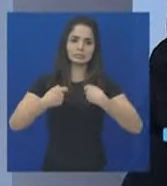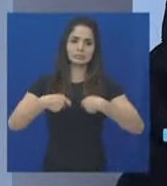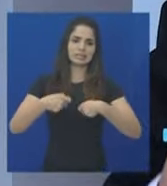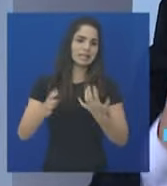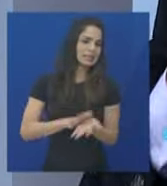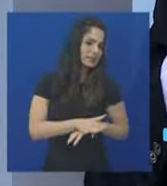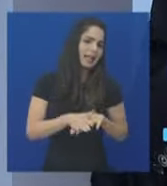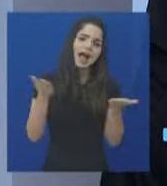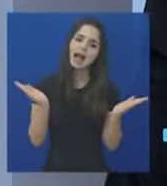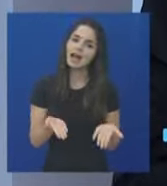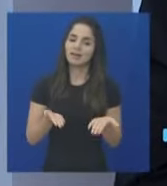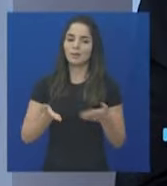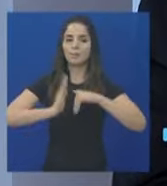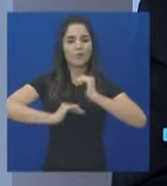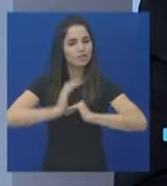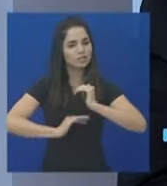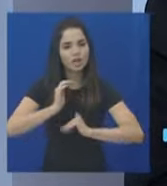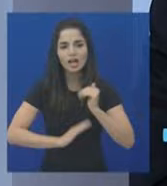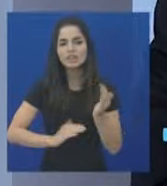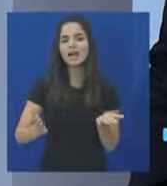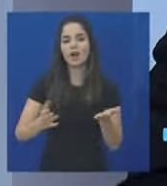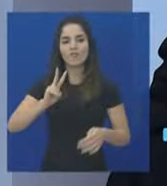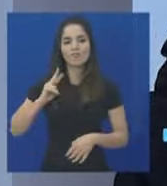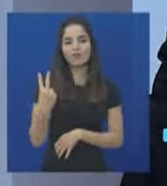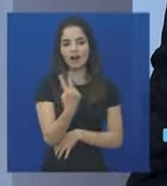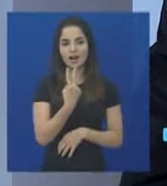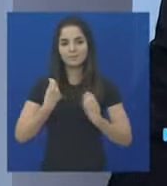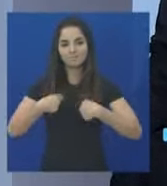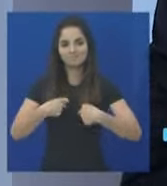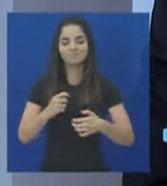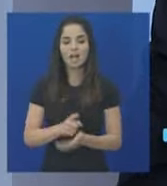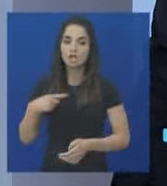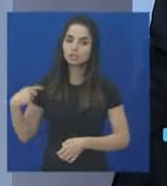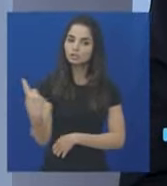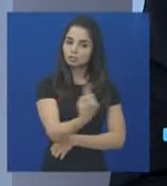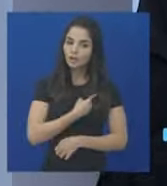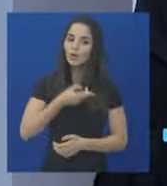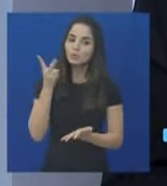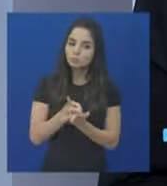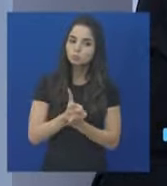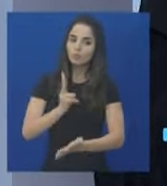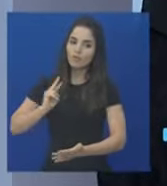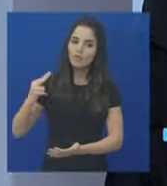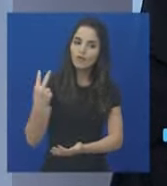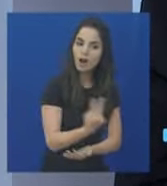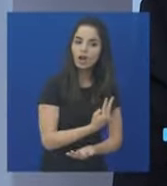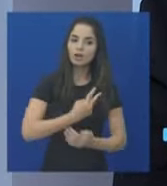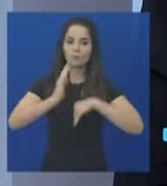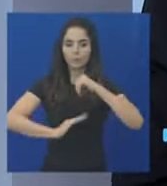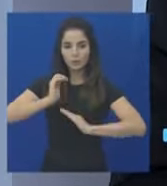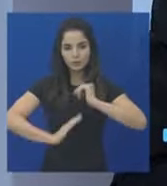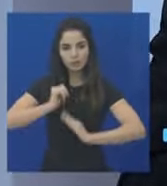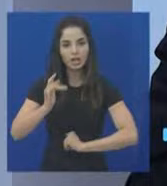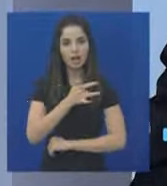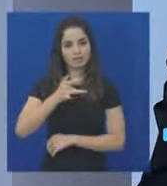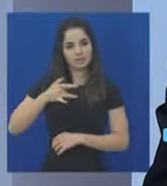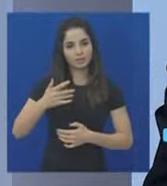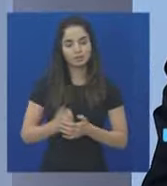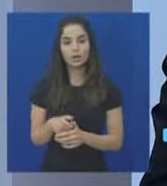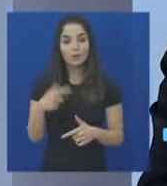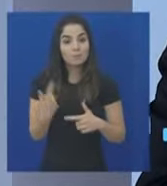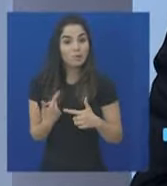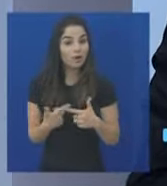O profissional da saúde precisa ser valorizado e nós vamos continuar valorizando o profissional da saúde. Porque sem